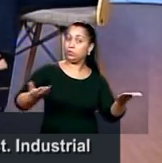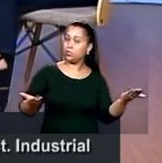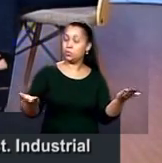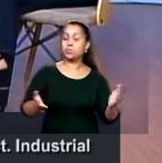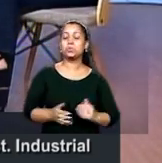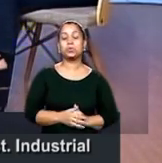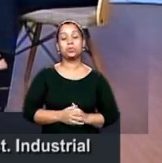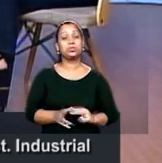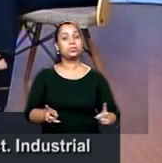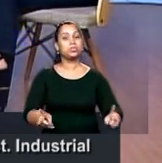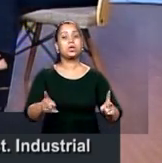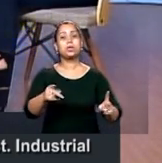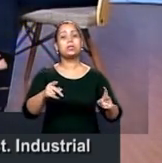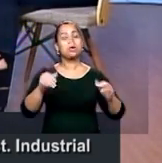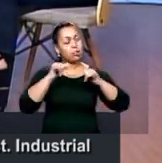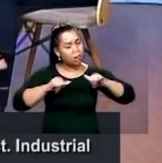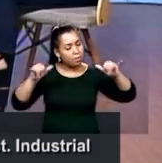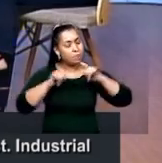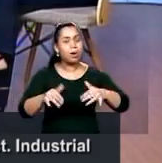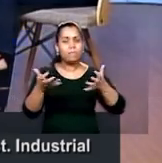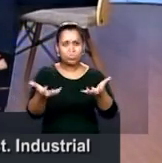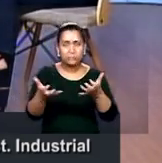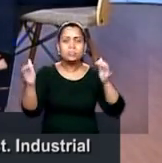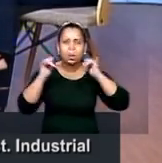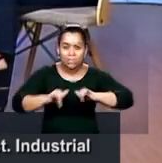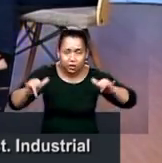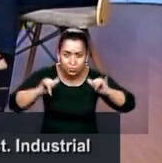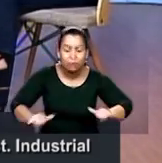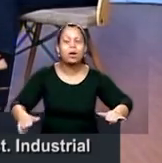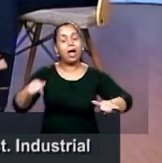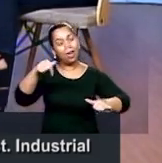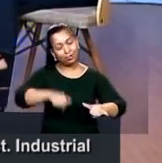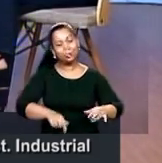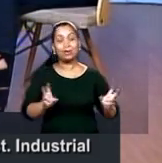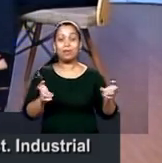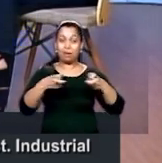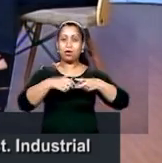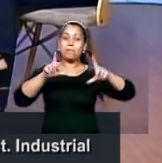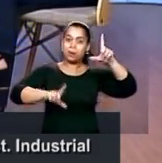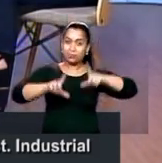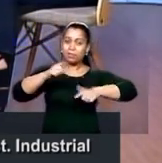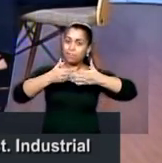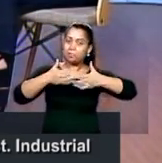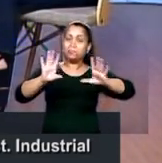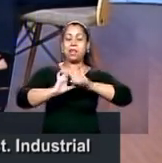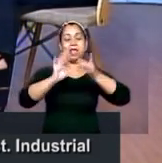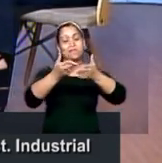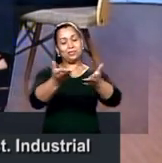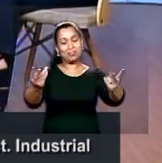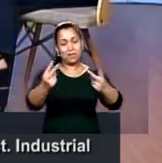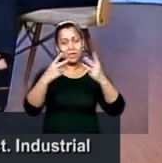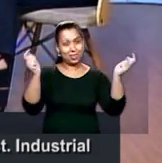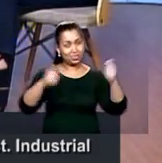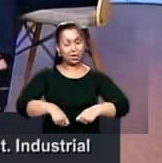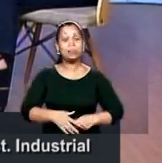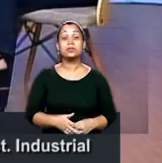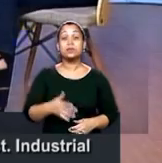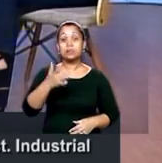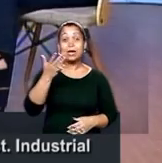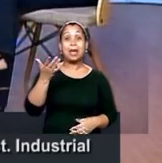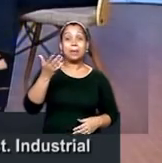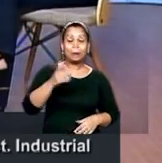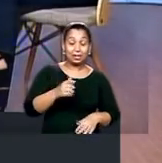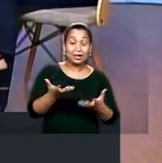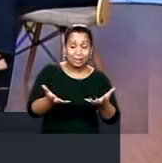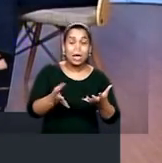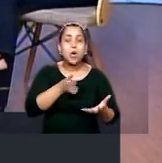hoje e sempre que tiver alguma campanha que vocês quiserem divulgar, a TV Câmara está de portas abertas para vocês. E quem quiser saber mais sobre o